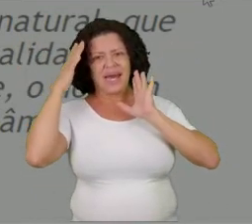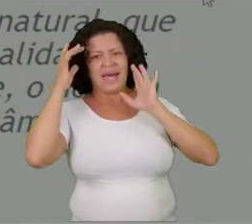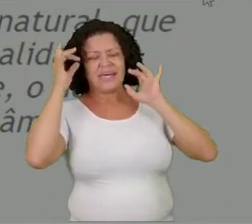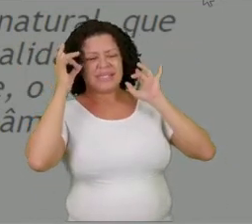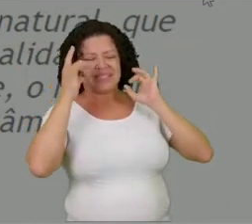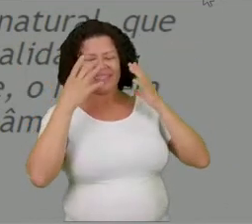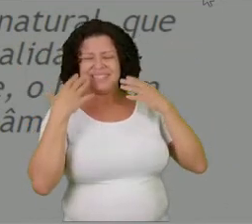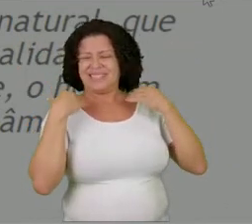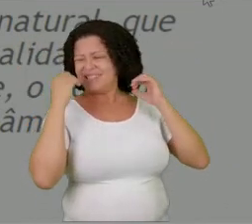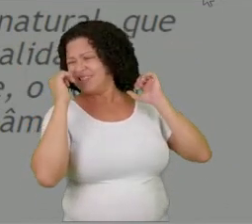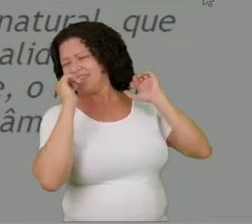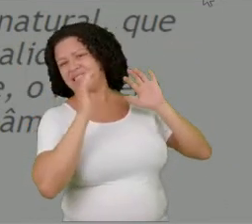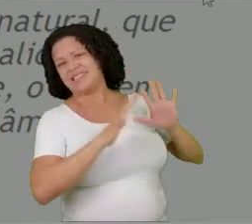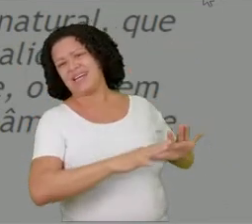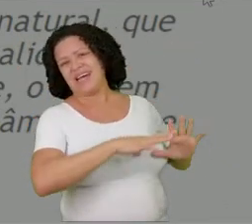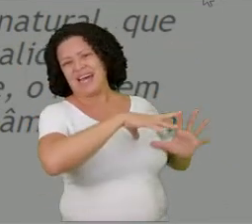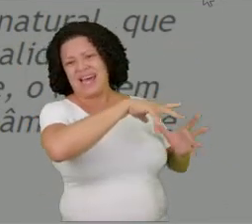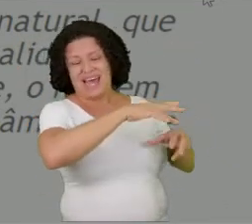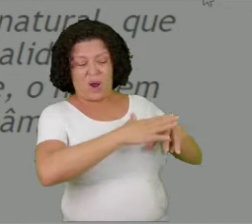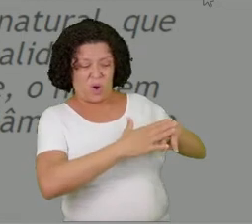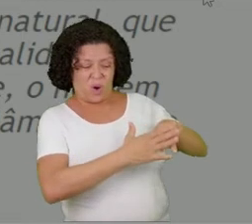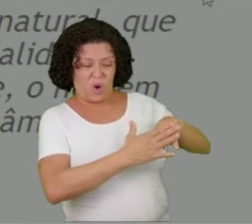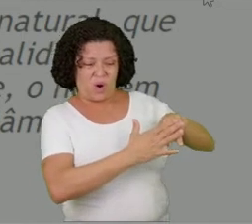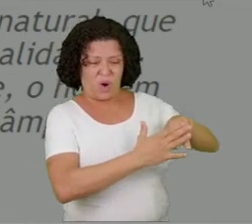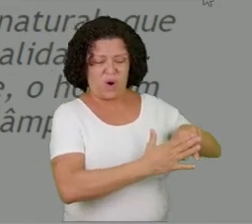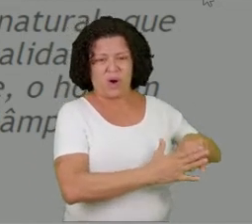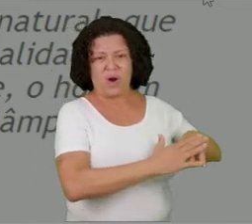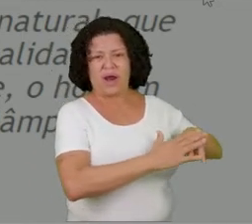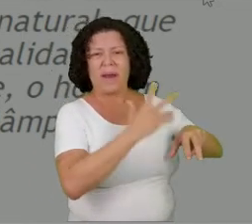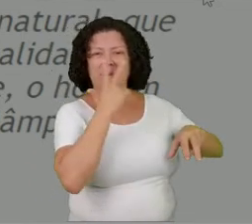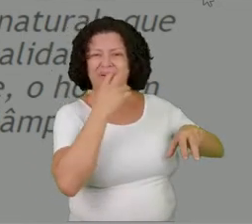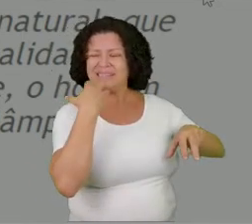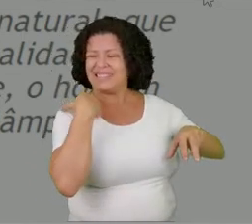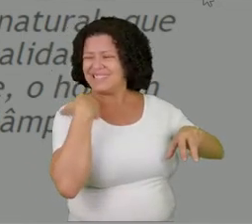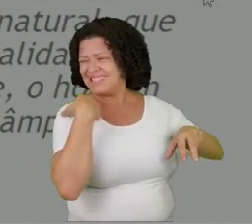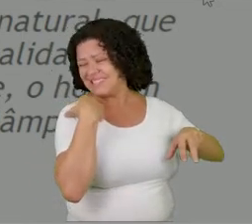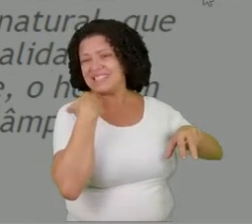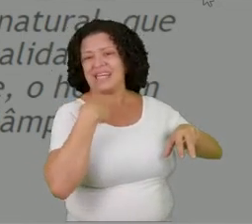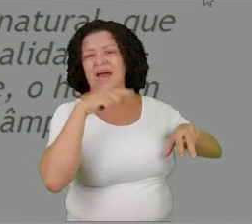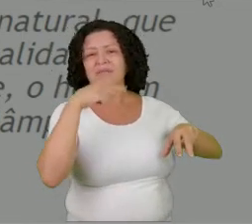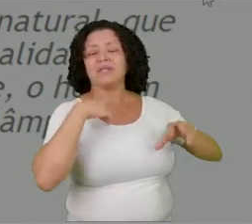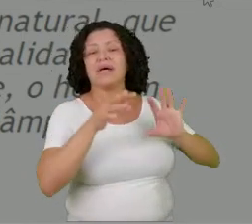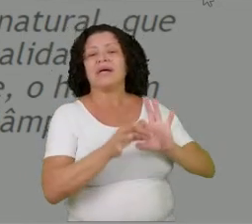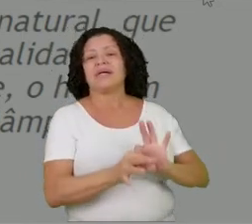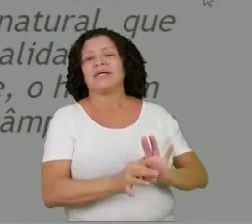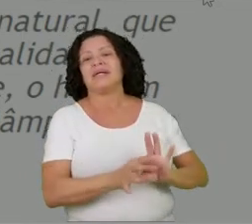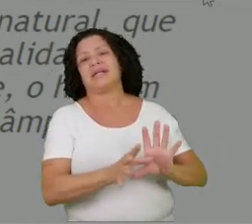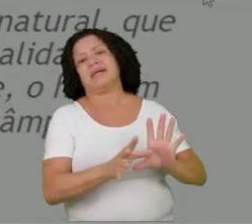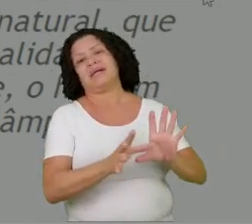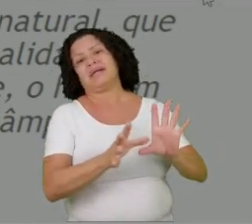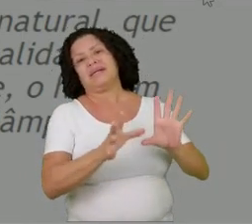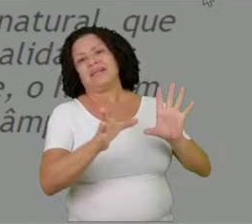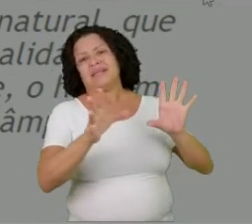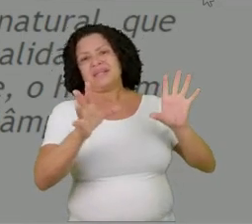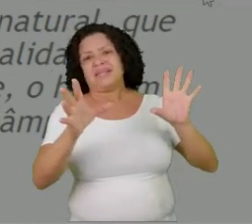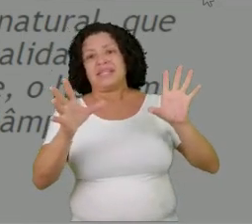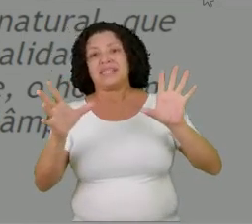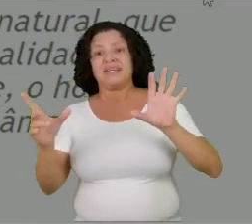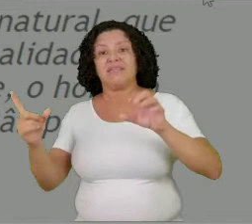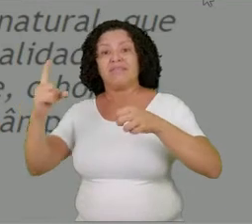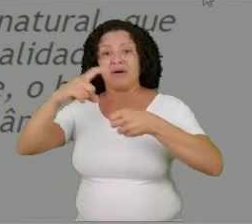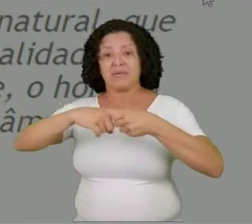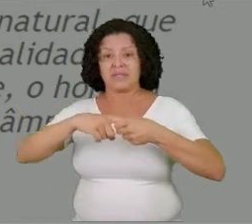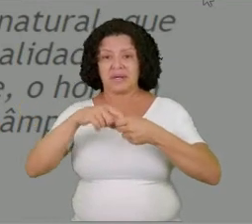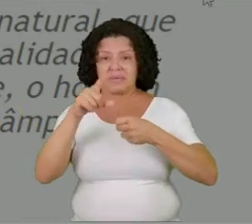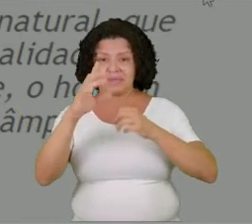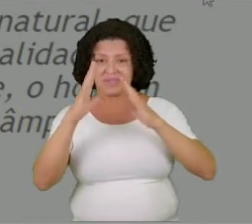deixar aquele peso para trás, sabe? Aquele peso que a gente carrega no ombro, né? A gente vai se libertar, a gente vai voltar